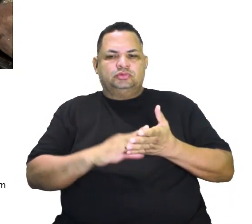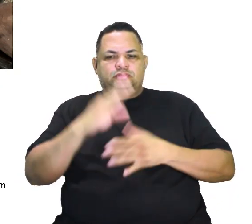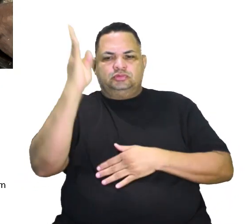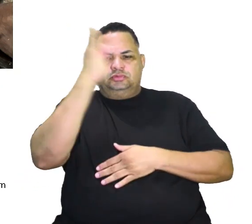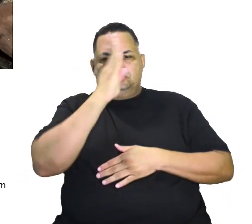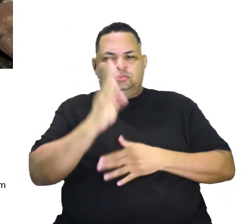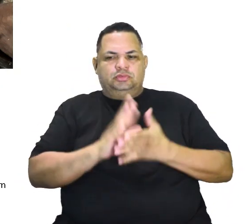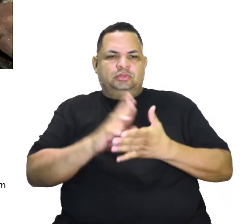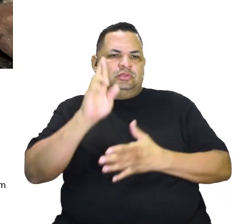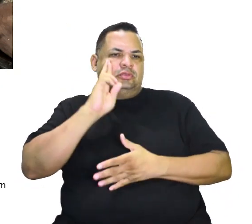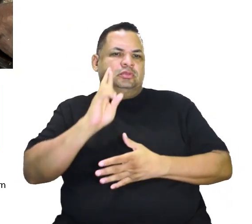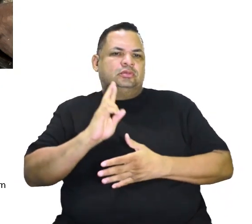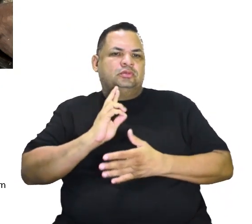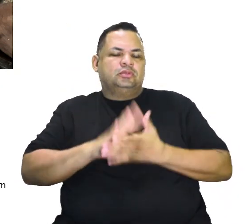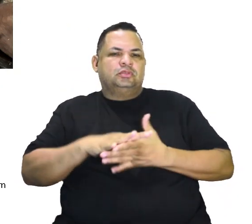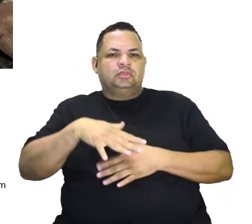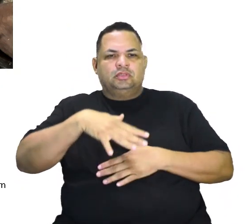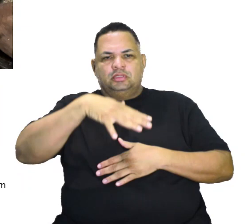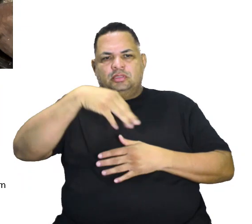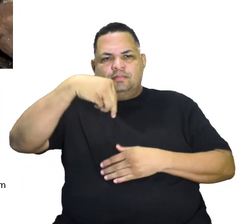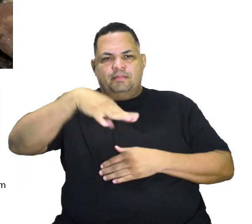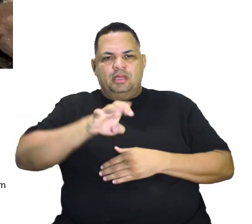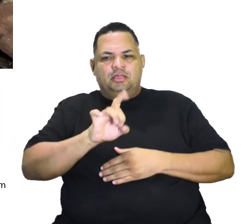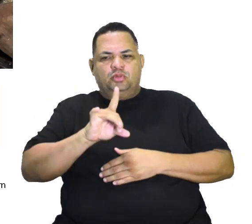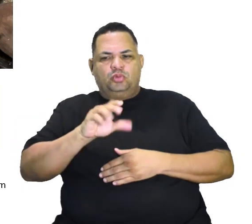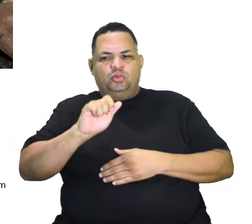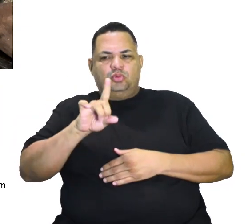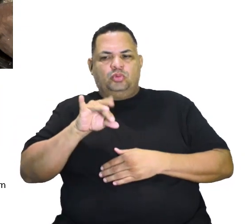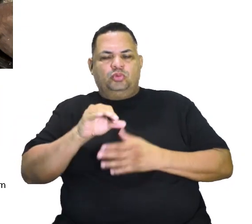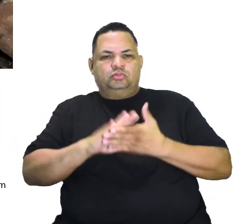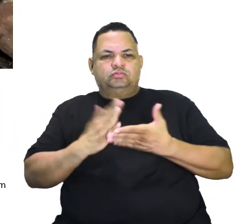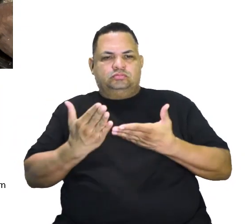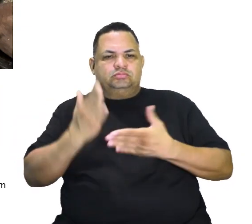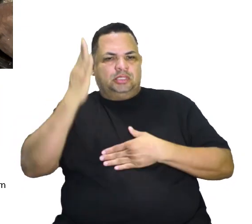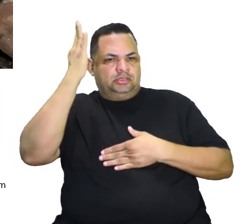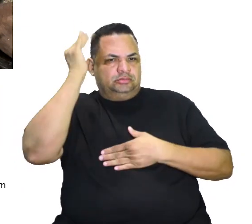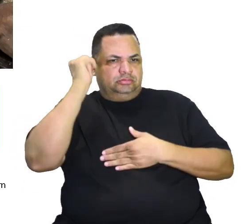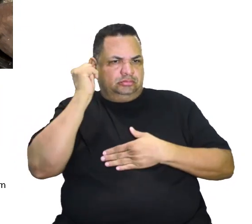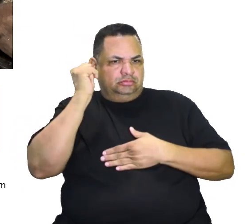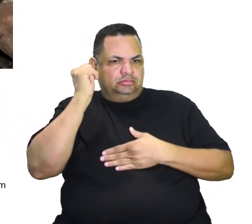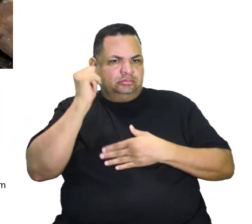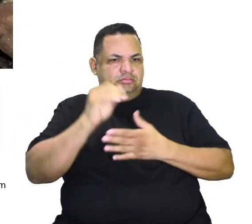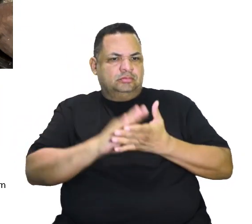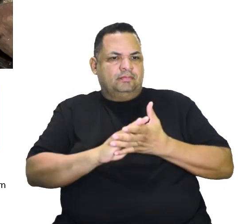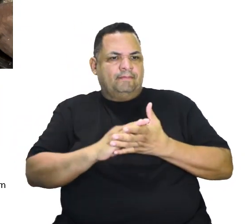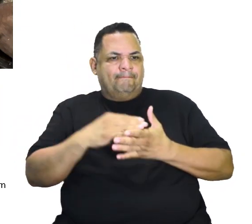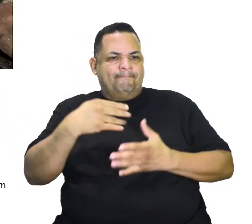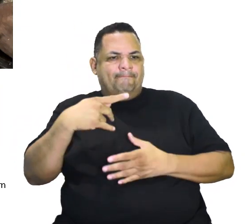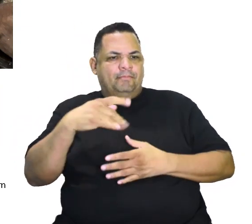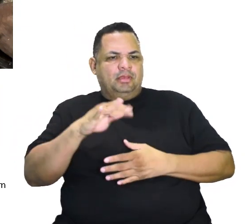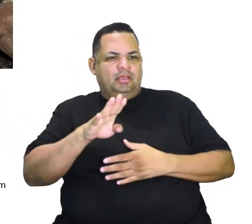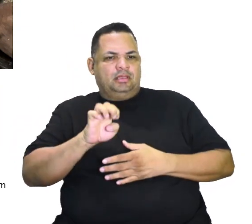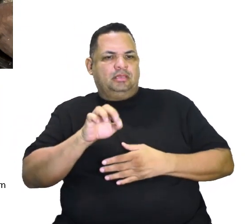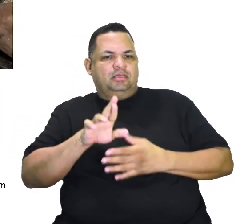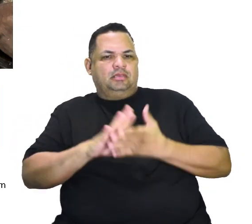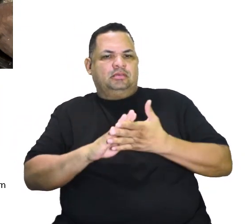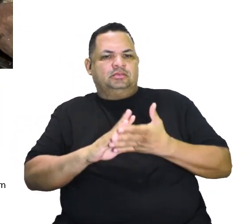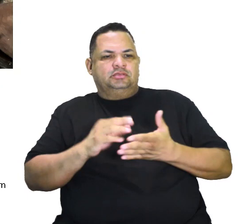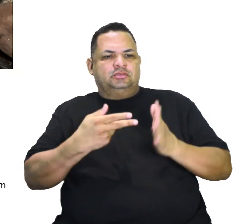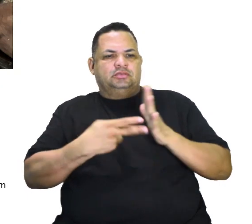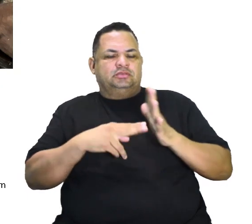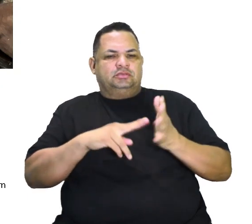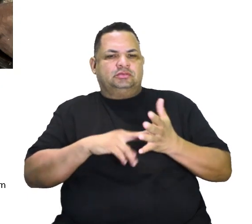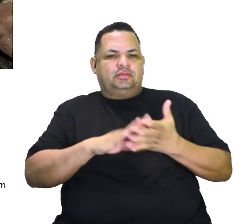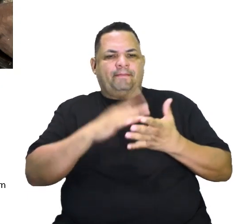estado de Rondônia e Mato Grosso. Eles autodominam Paiter, que significa gente